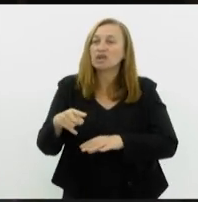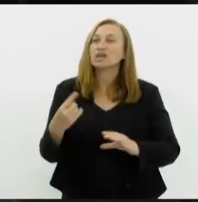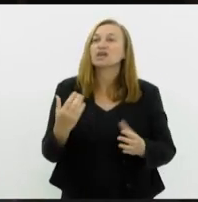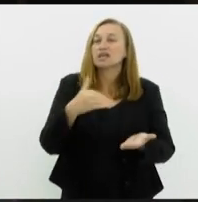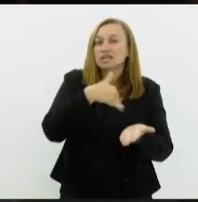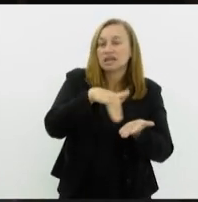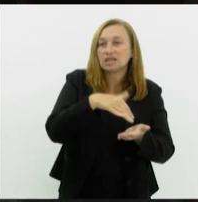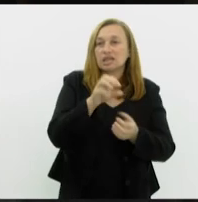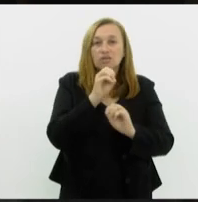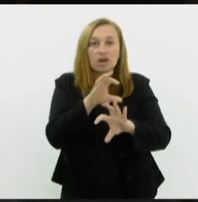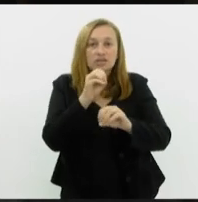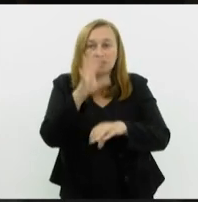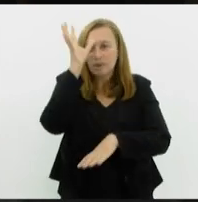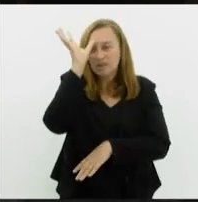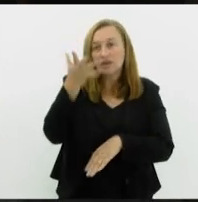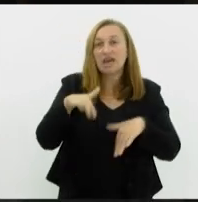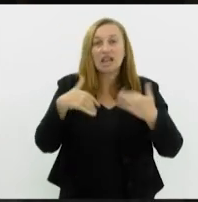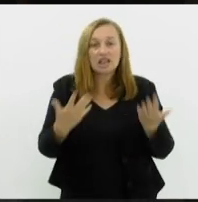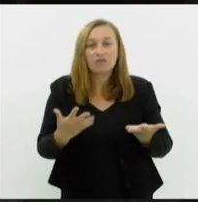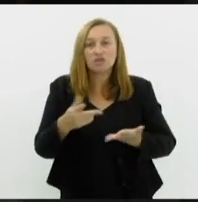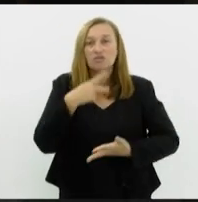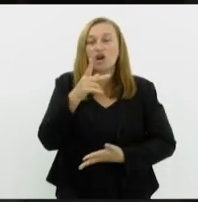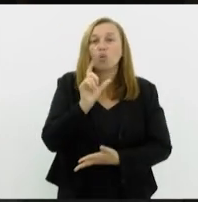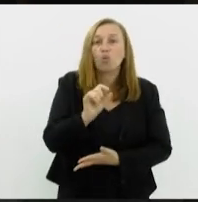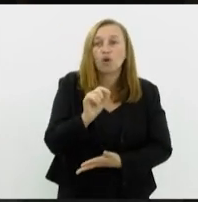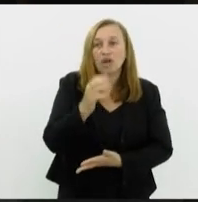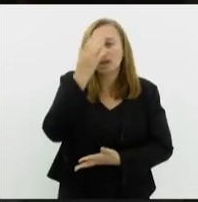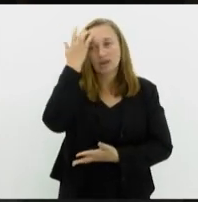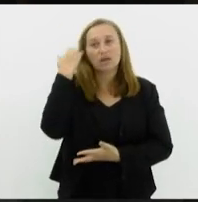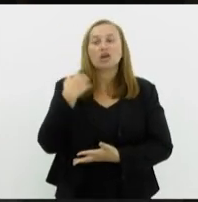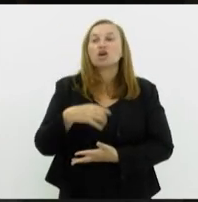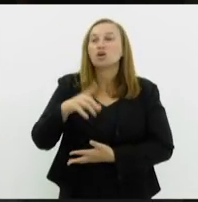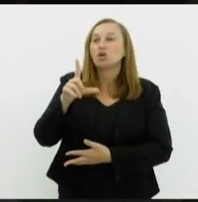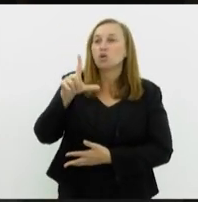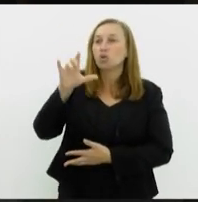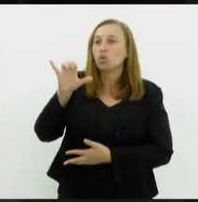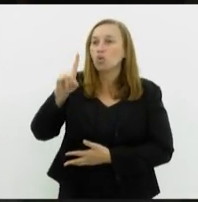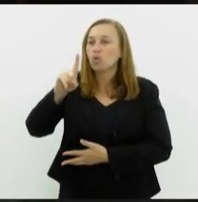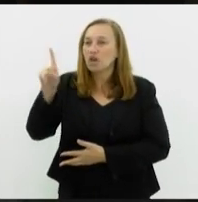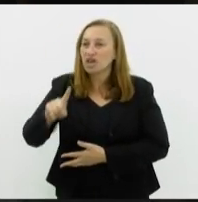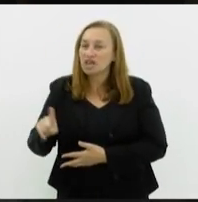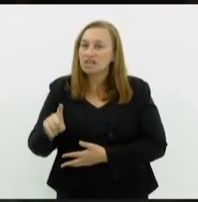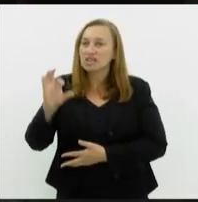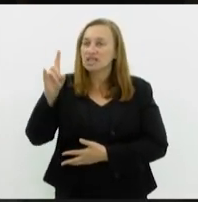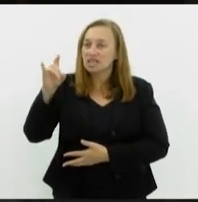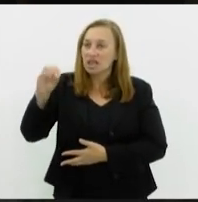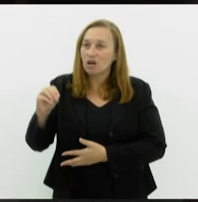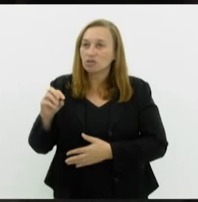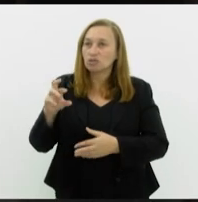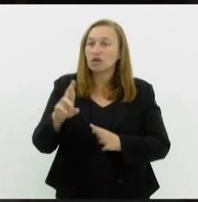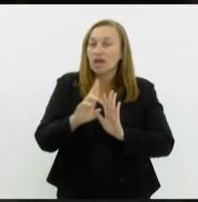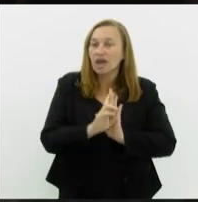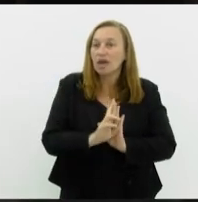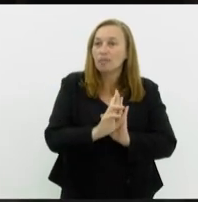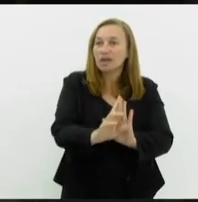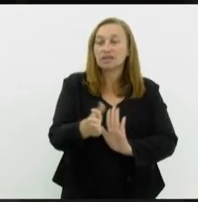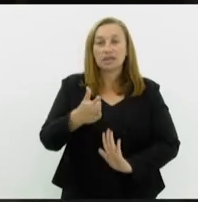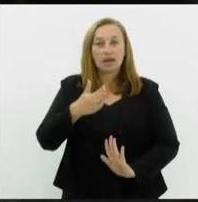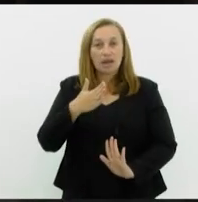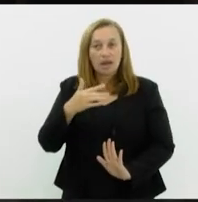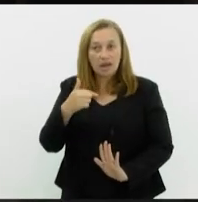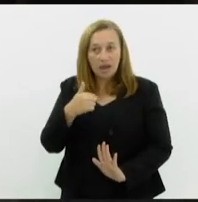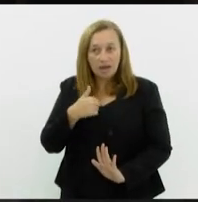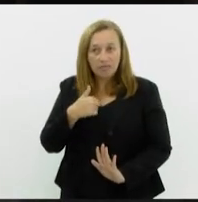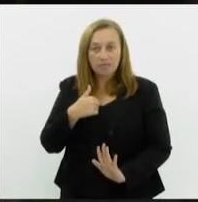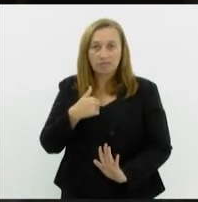Então, falo para vocês o seguinte, Luiz Cláudio Ribeiro me representa na Alerge e vai me representar